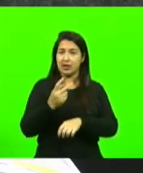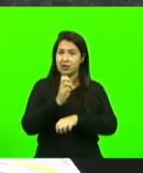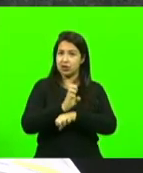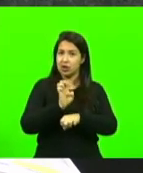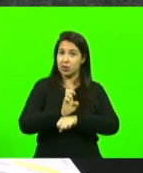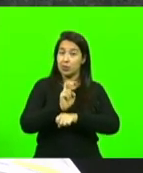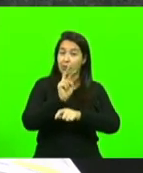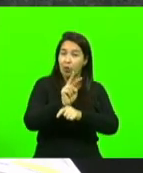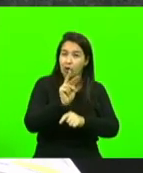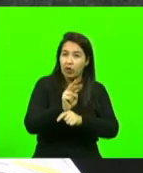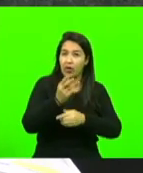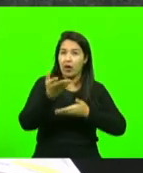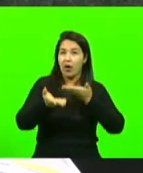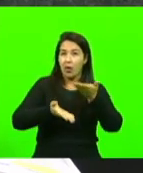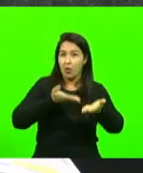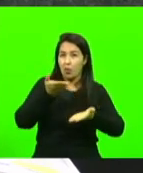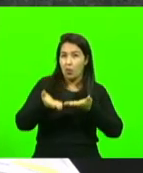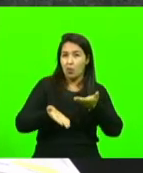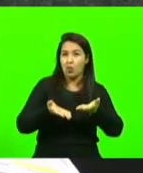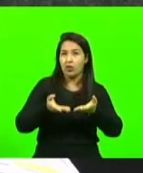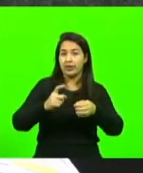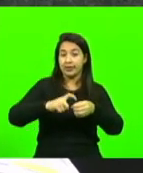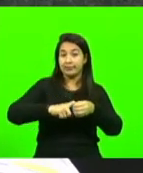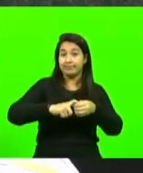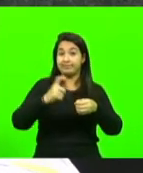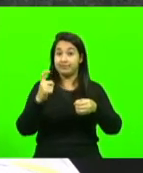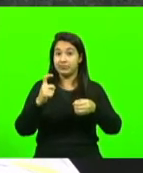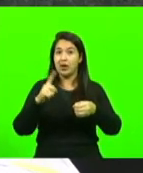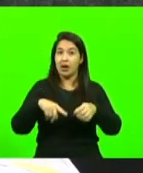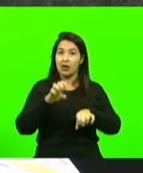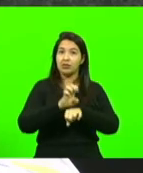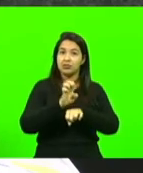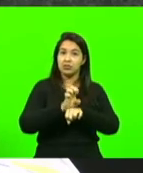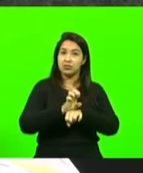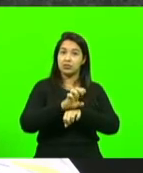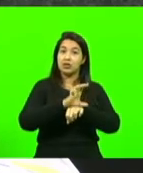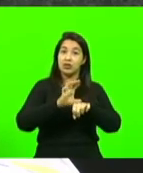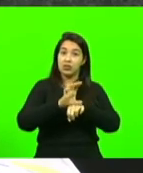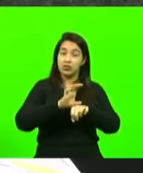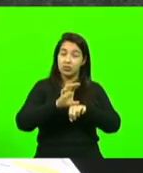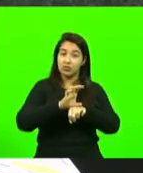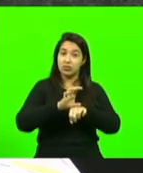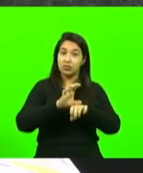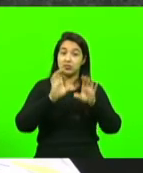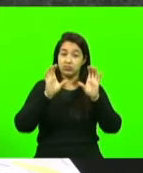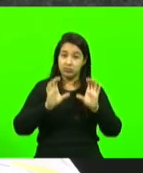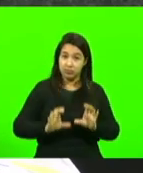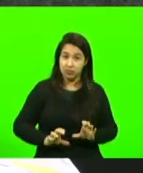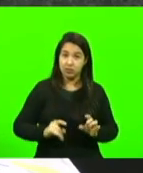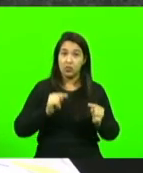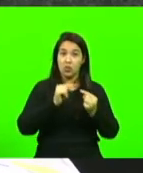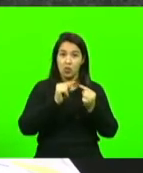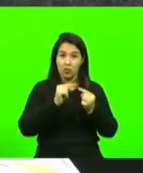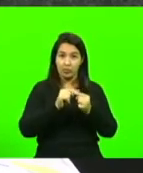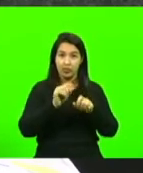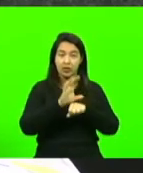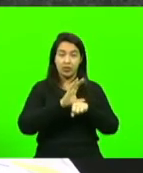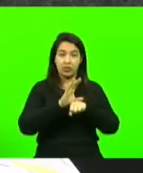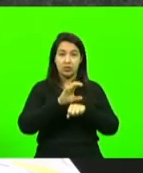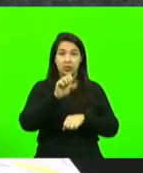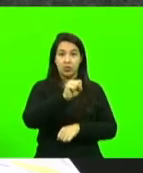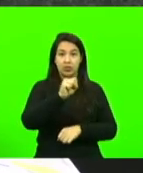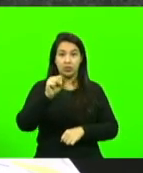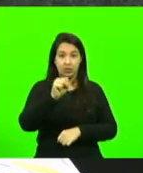que cuida e que mancipi é o estado da Constituição cidadã da construção de 88 e ele que a gente quer preservar